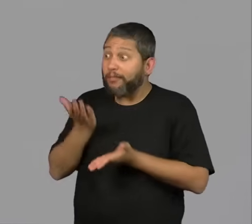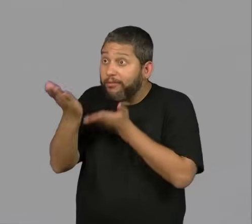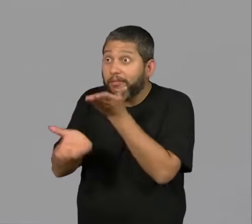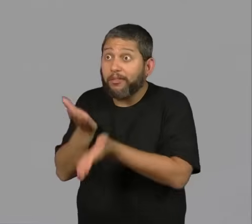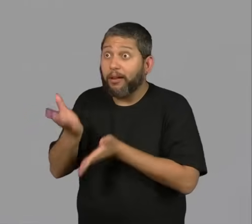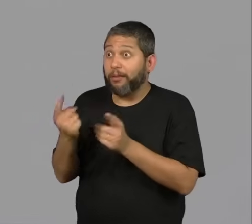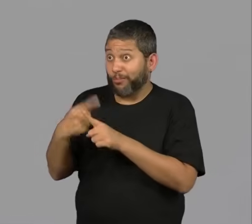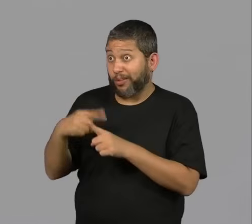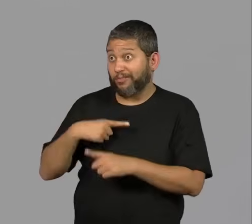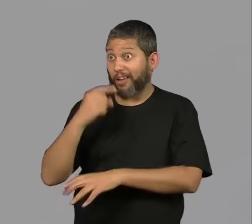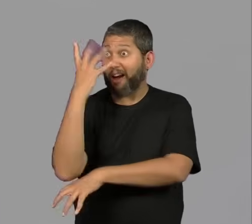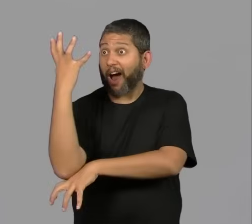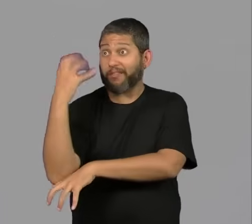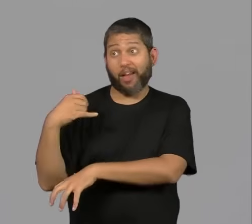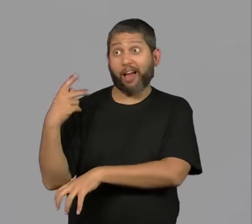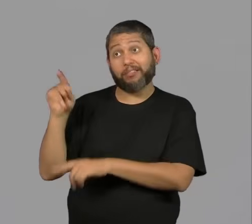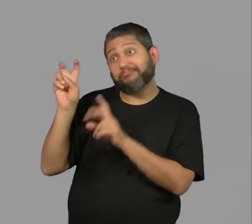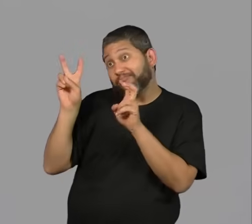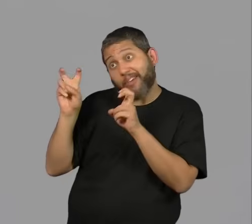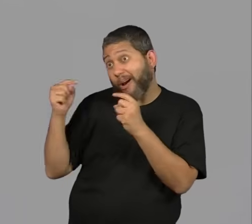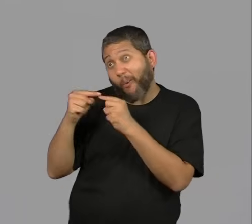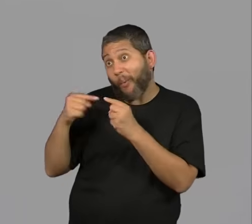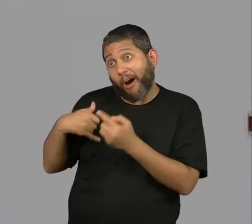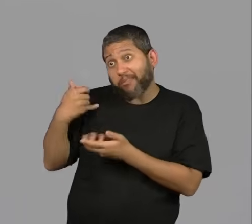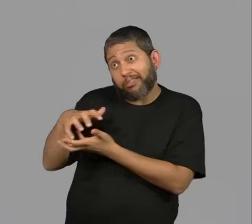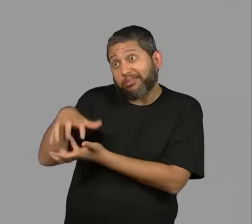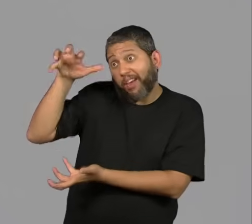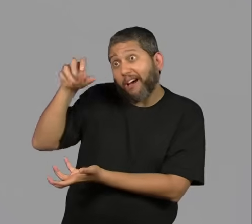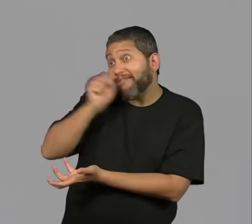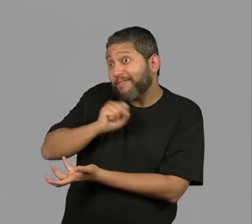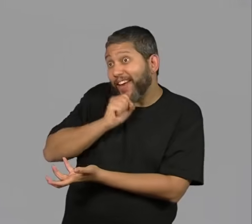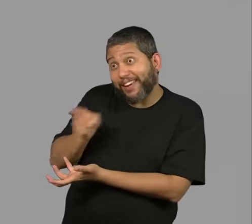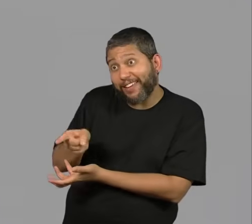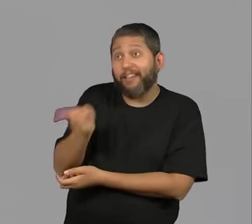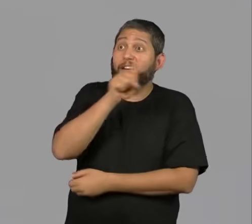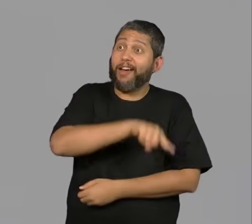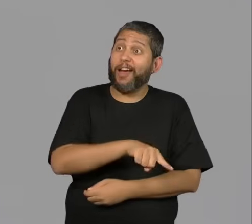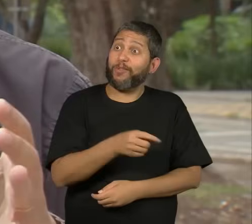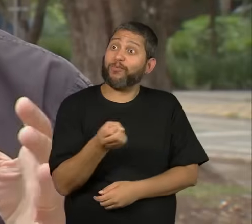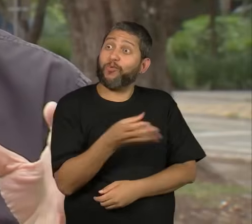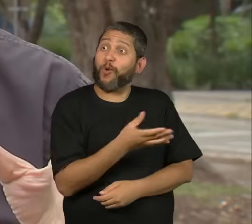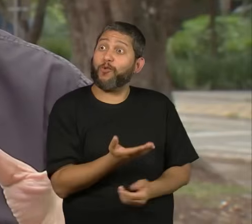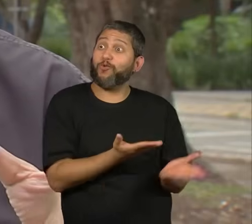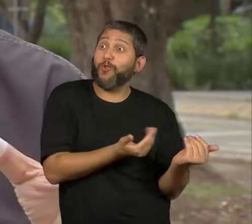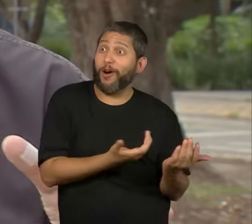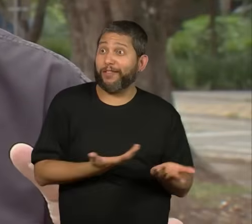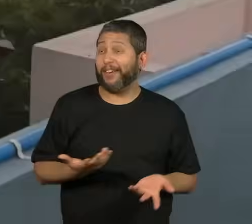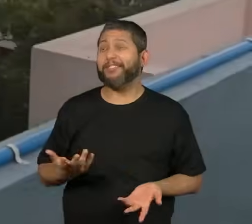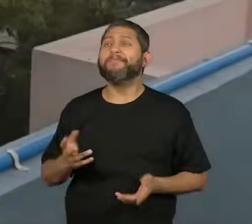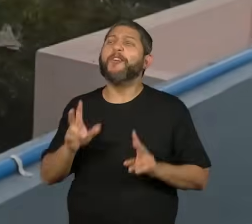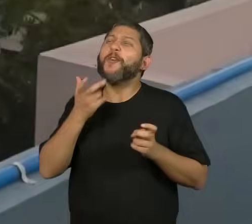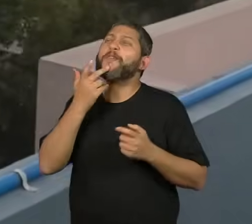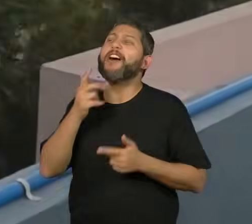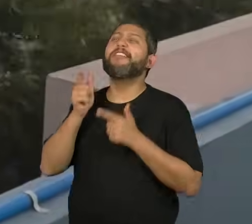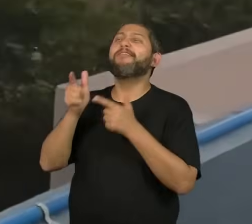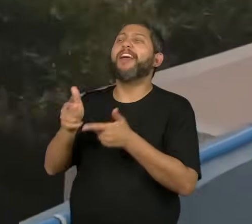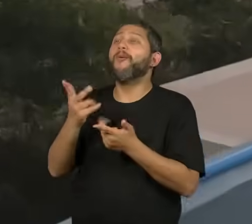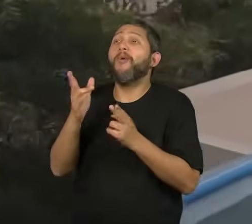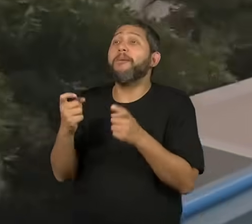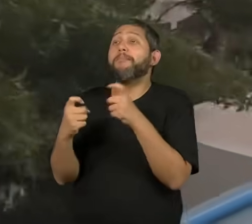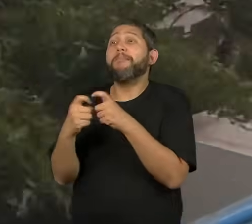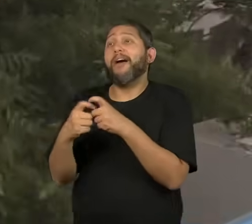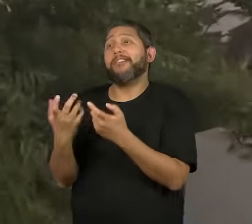geriatricamente das árvores, para cuidar das mais velhinhas, para cuidar também das jovens. Eu chamo isso de medicina de árvores.